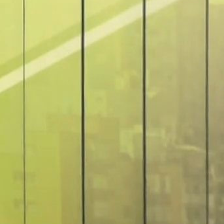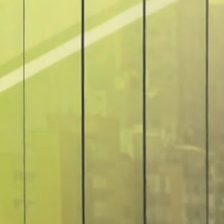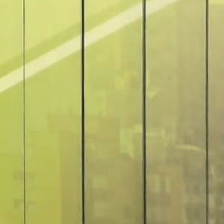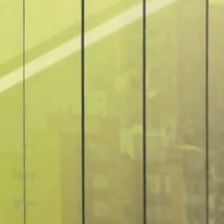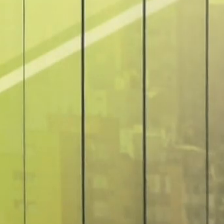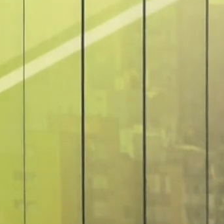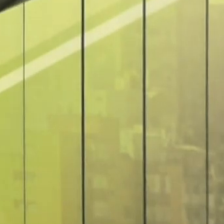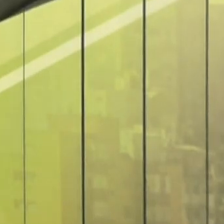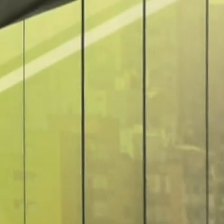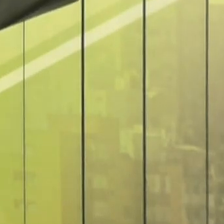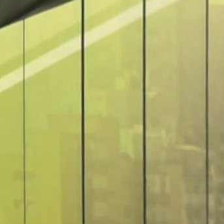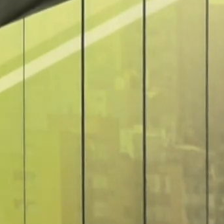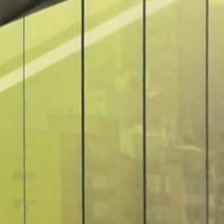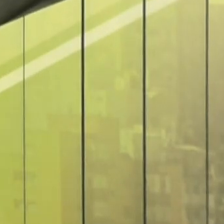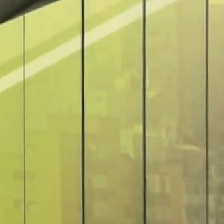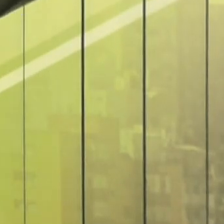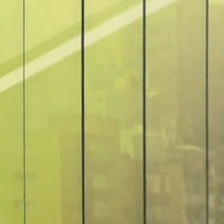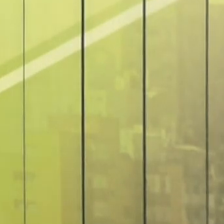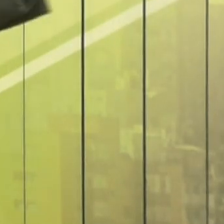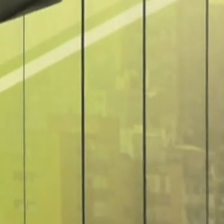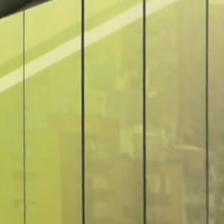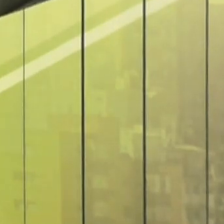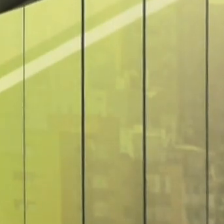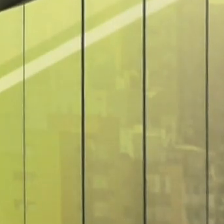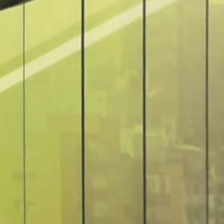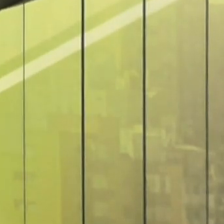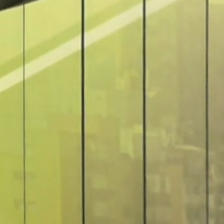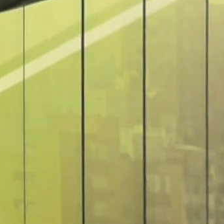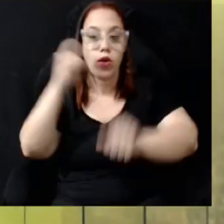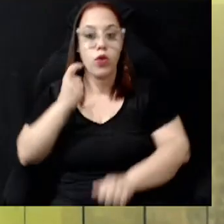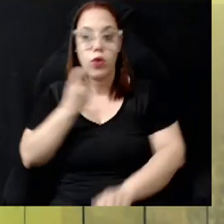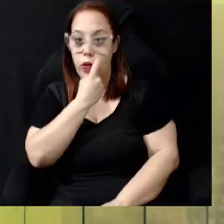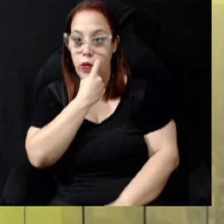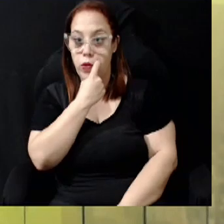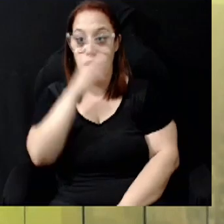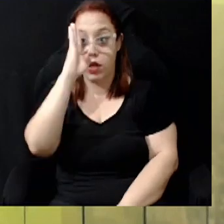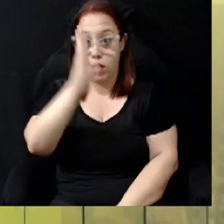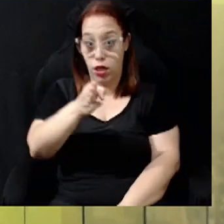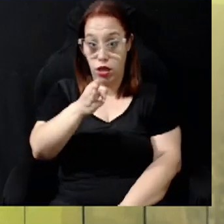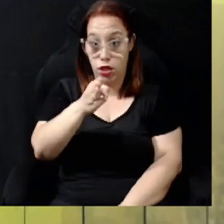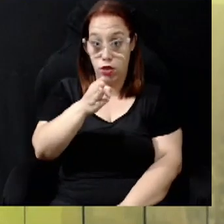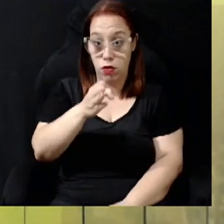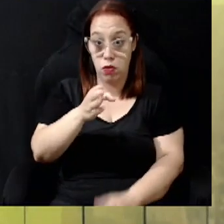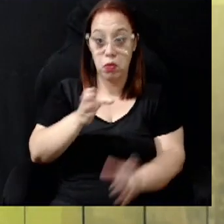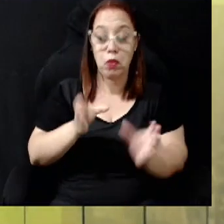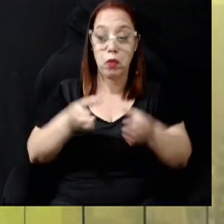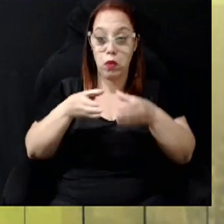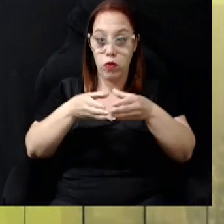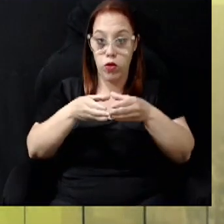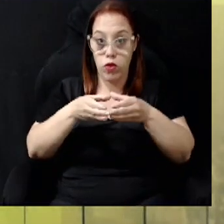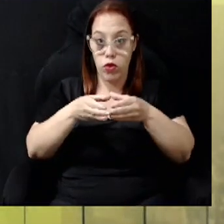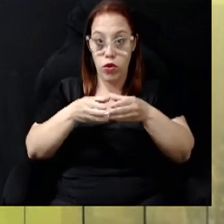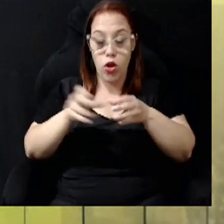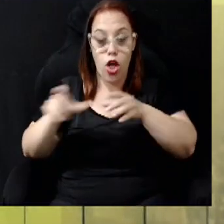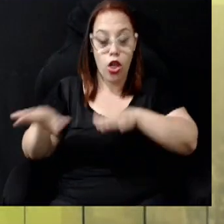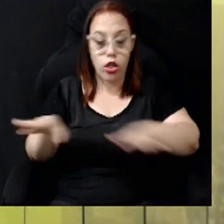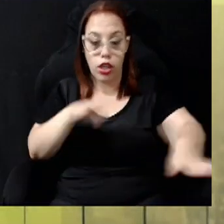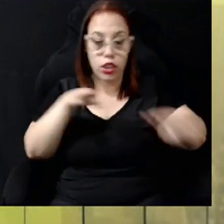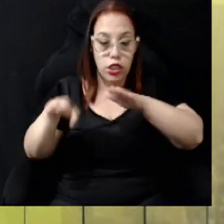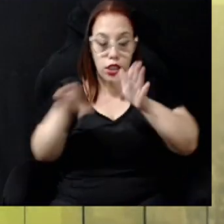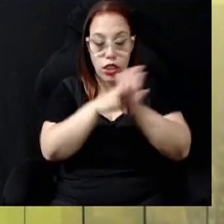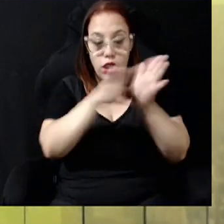6 horas mais 3 minutos, chamado da Mina Abreu, prioridade para a nossa equipe, porque as urnas já estão chegando, Mina.